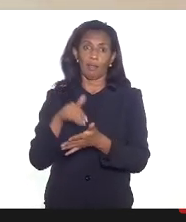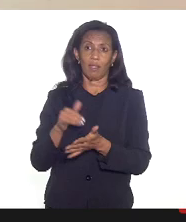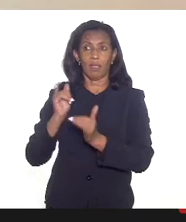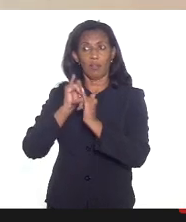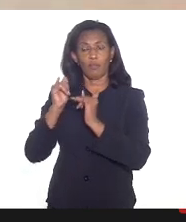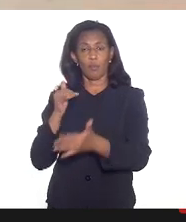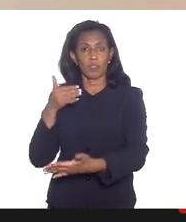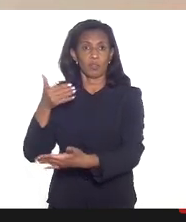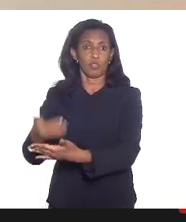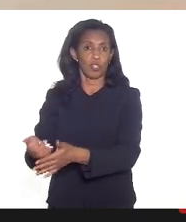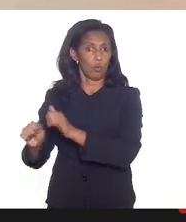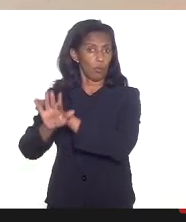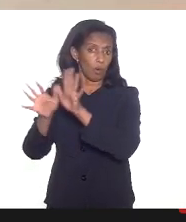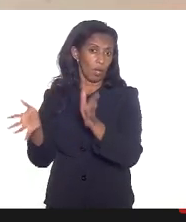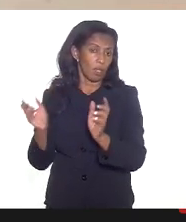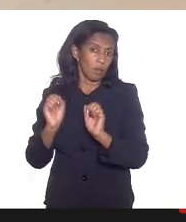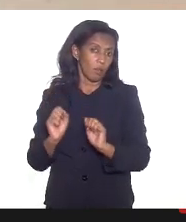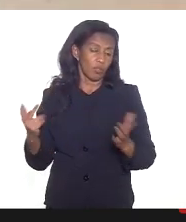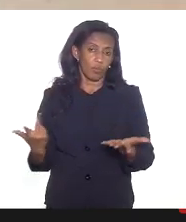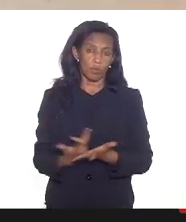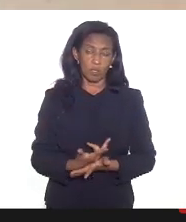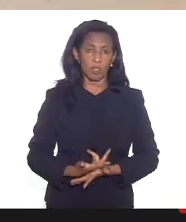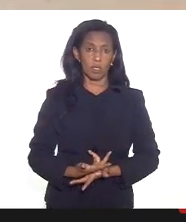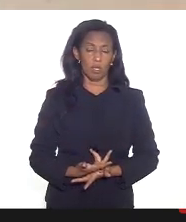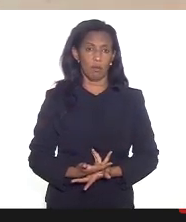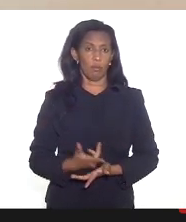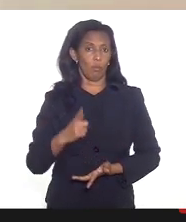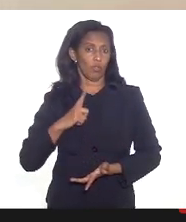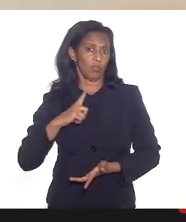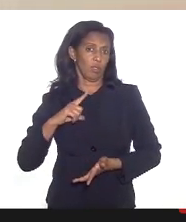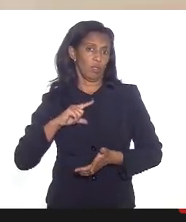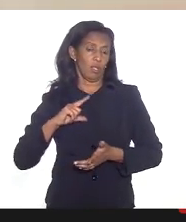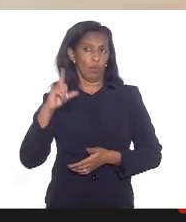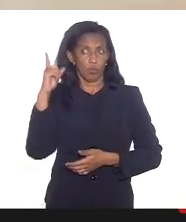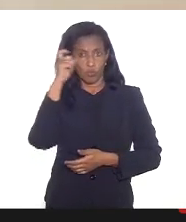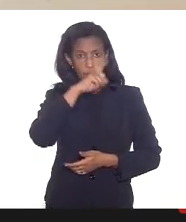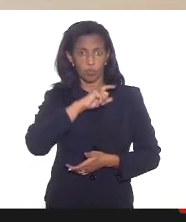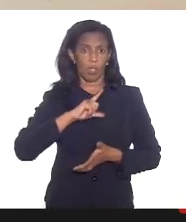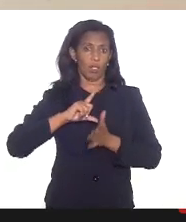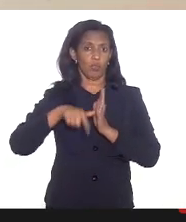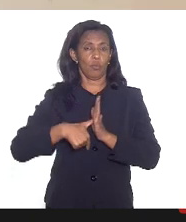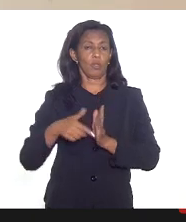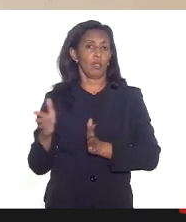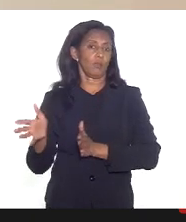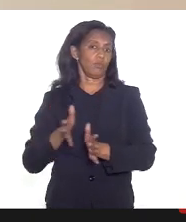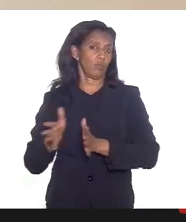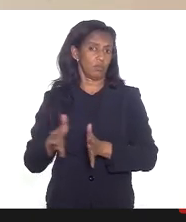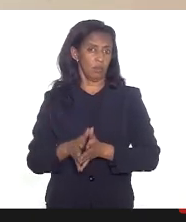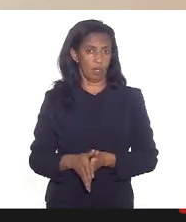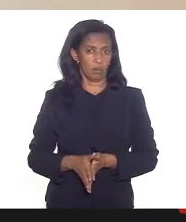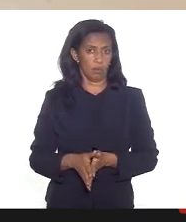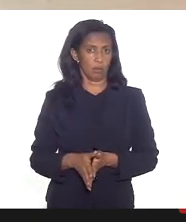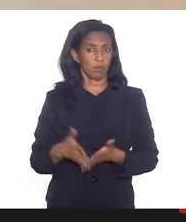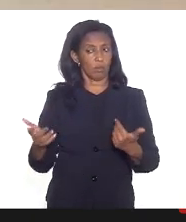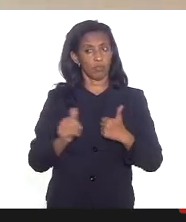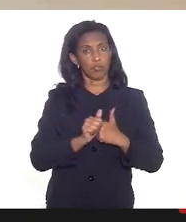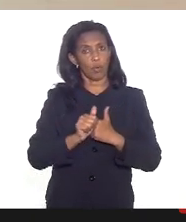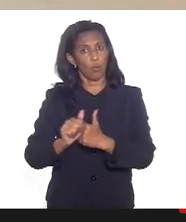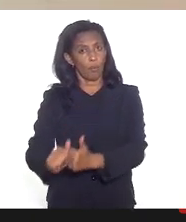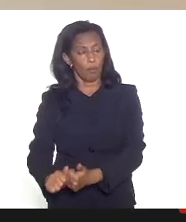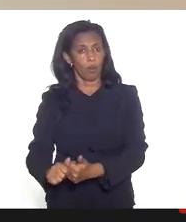chegue lá com clareza e isso pode pode gerar algum atraso uma dificuldade de acesso a gente acompanha